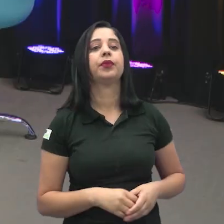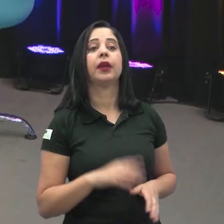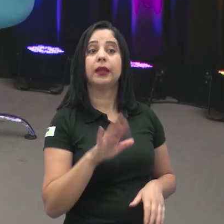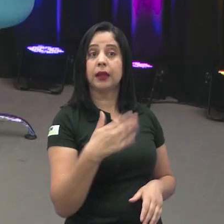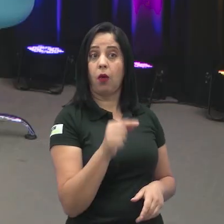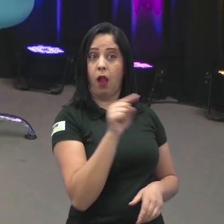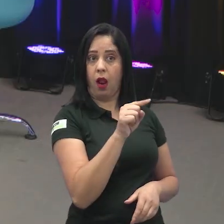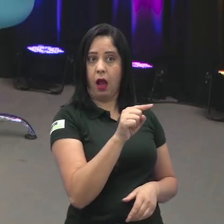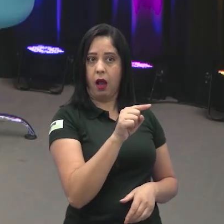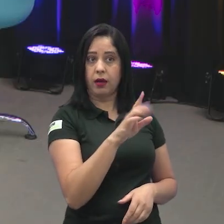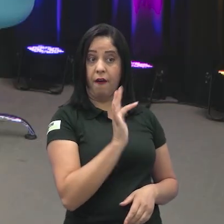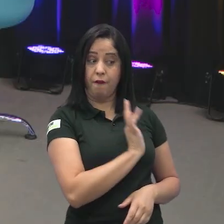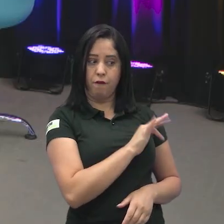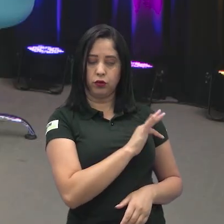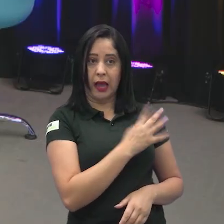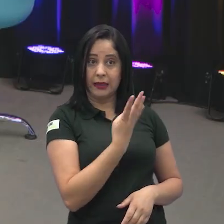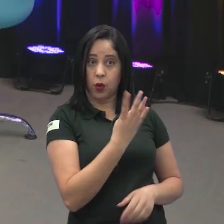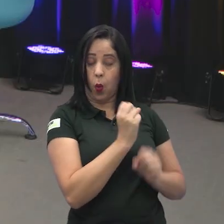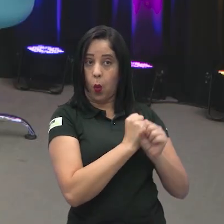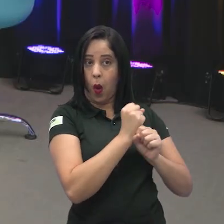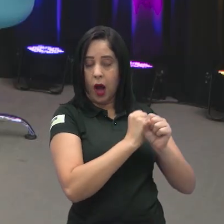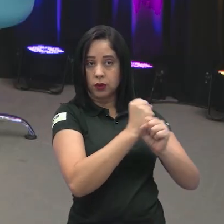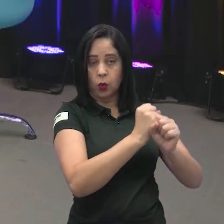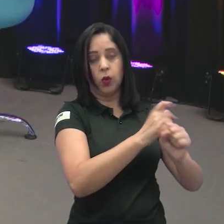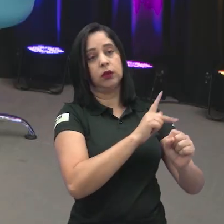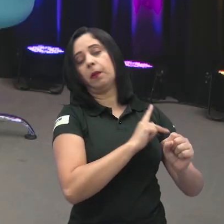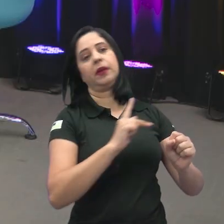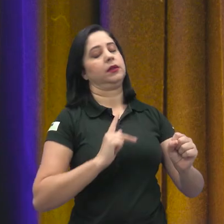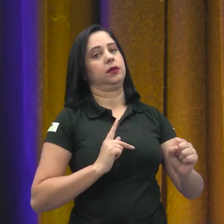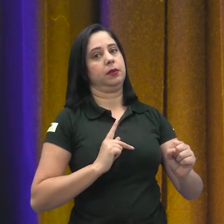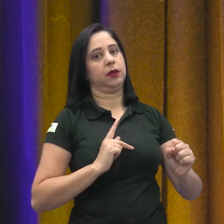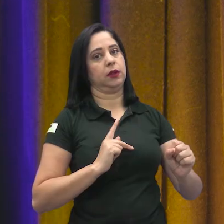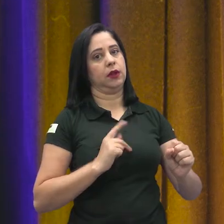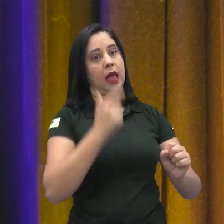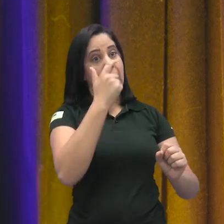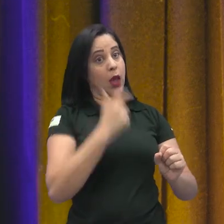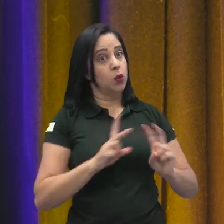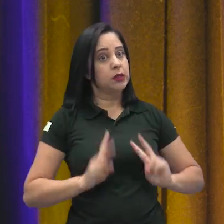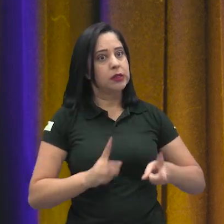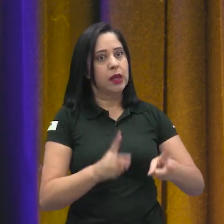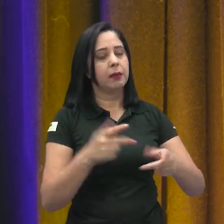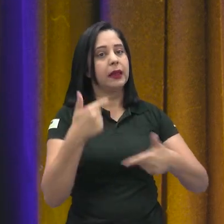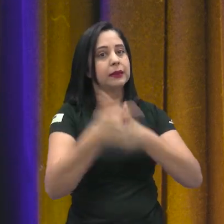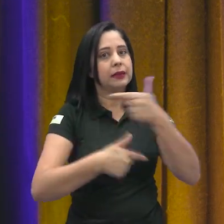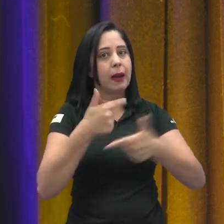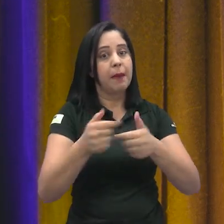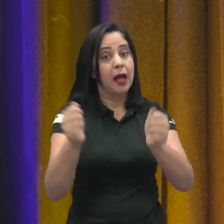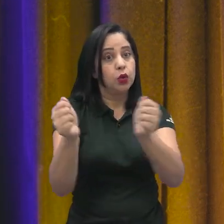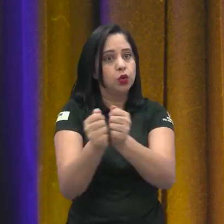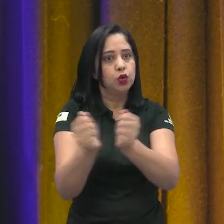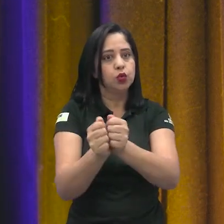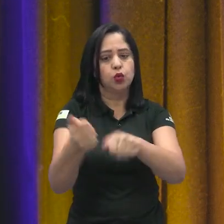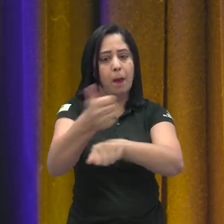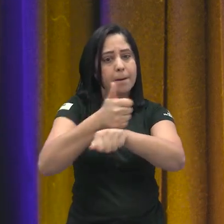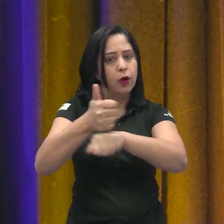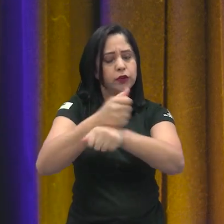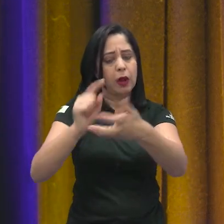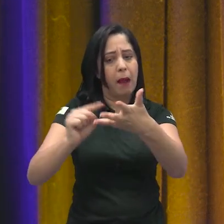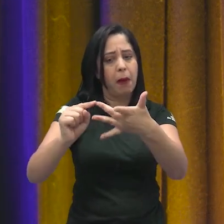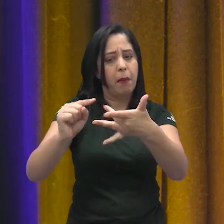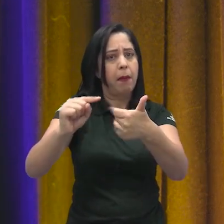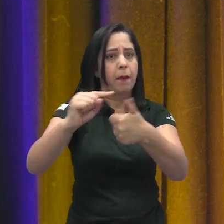lá como presidente e eu trabalho muito com a questão de equipes multidisciplinares. Você não precisa restringir o